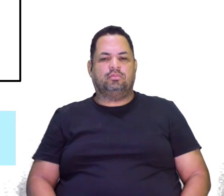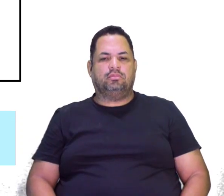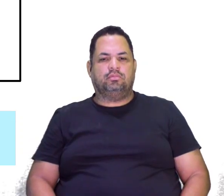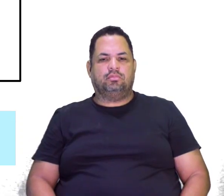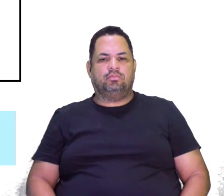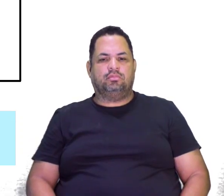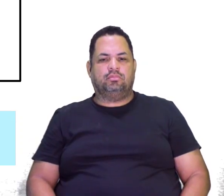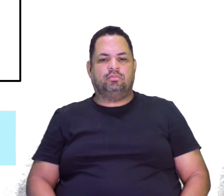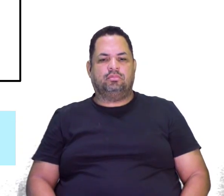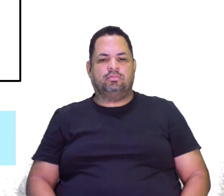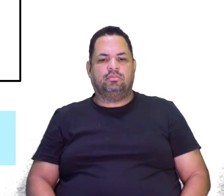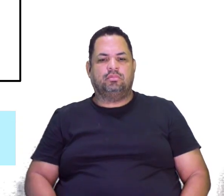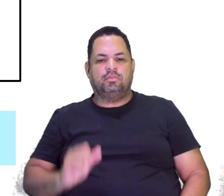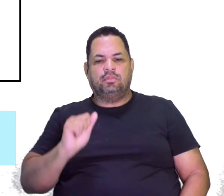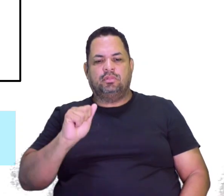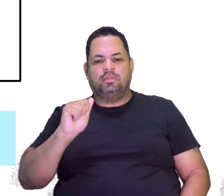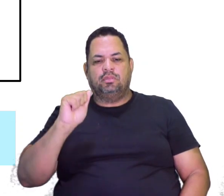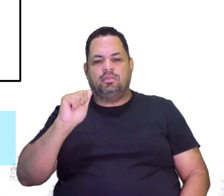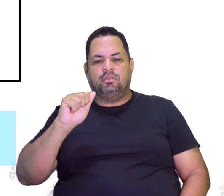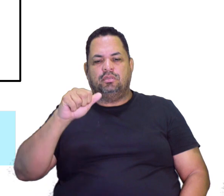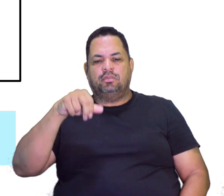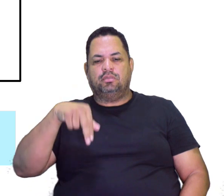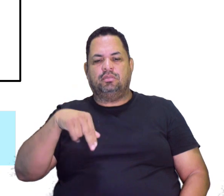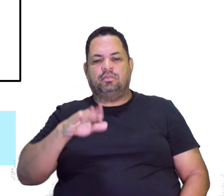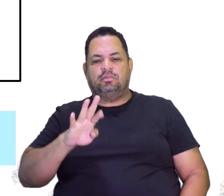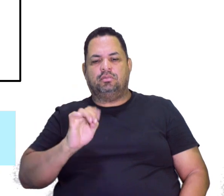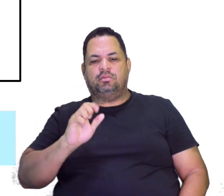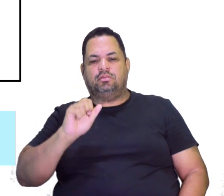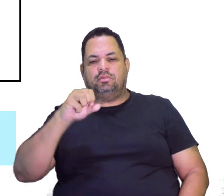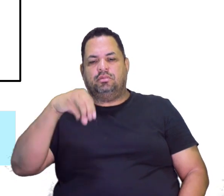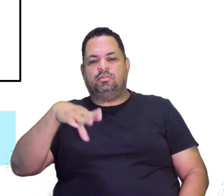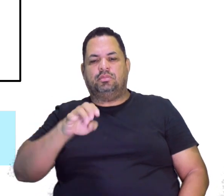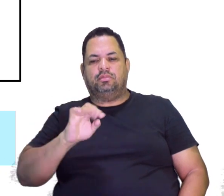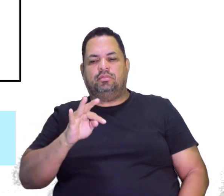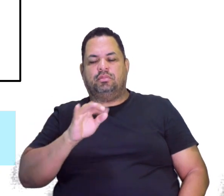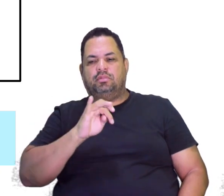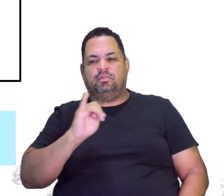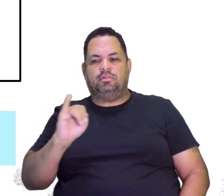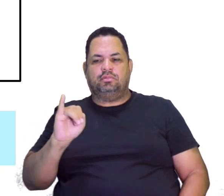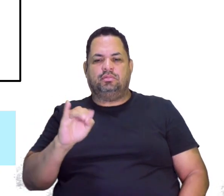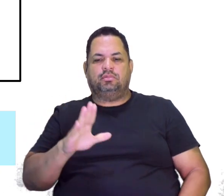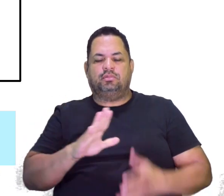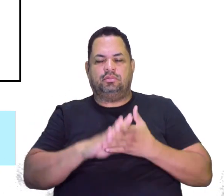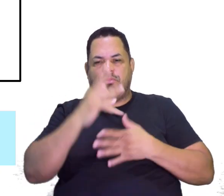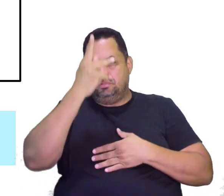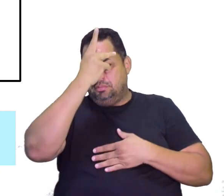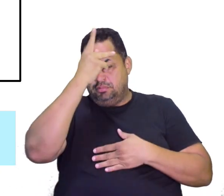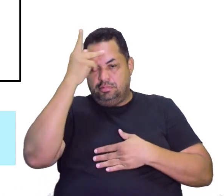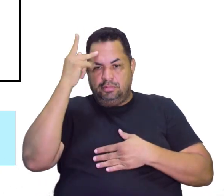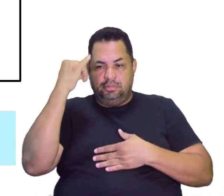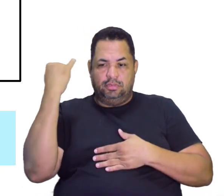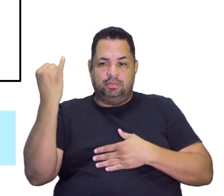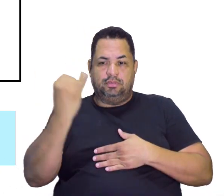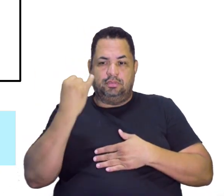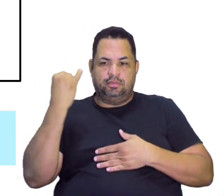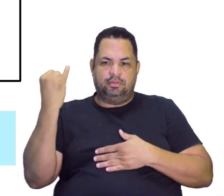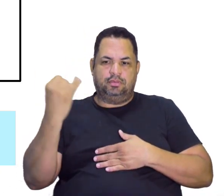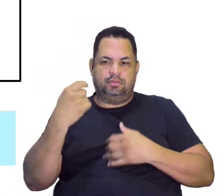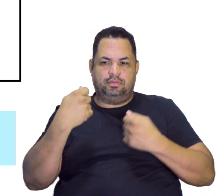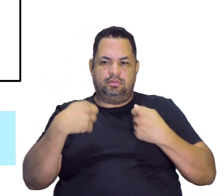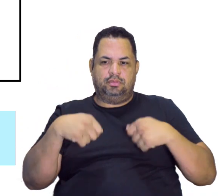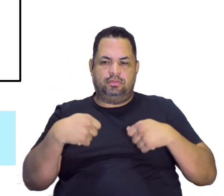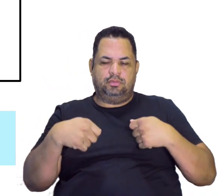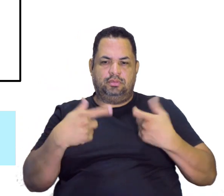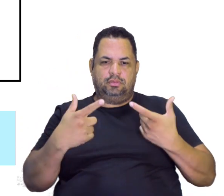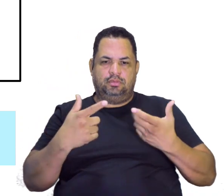Anita tá Anita malfa grande artista brasileiro Essas pessoas aí são muito importantes gente é preciso